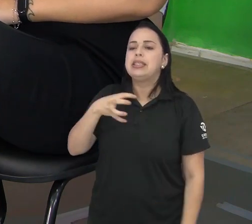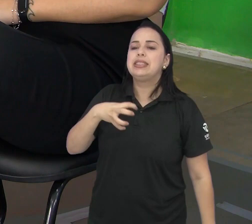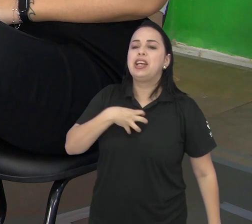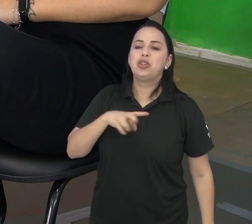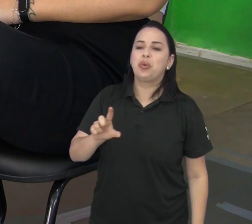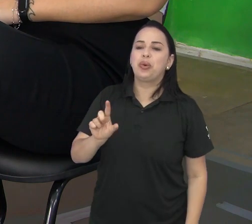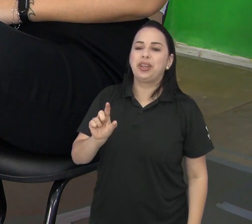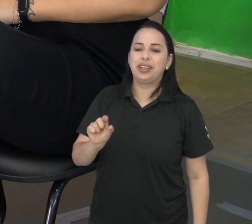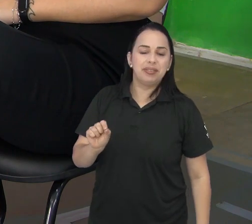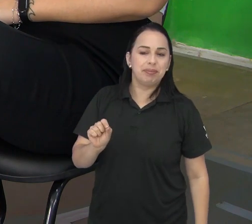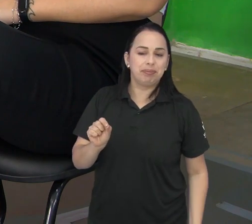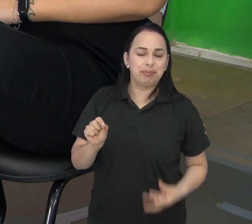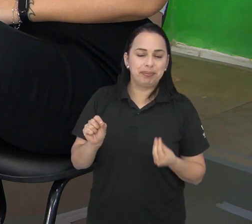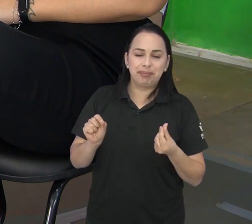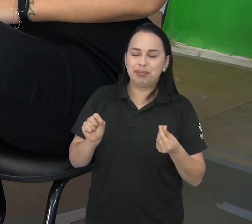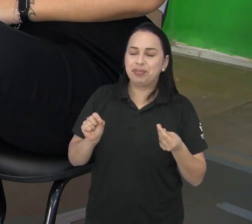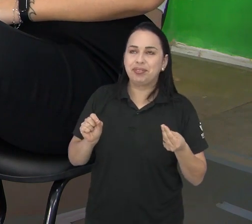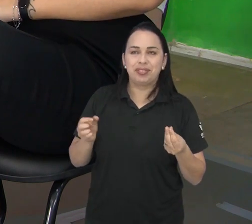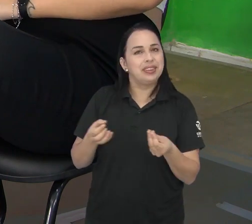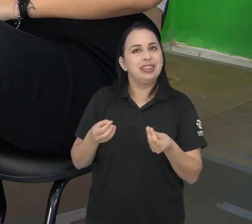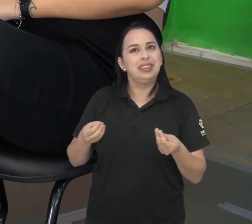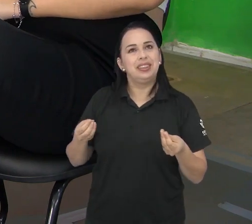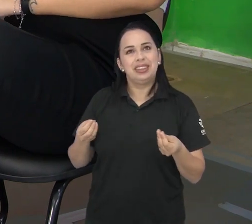você sente, assim,